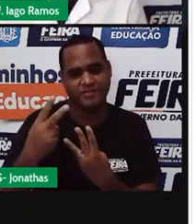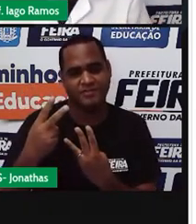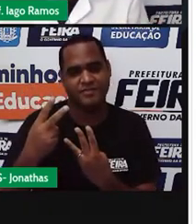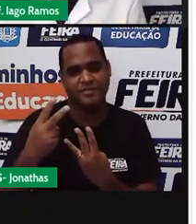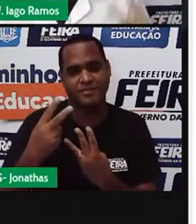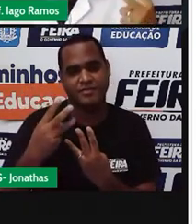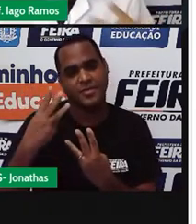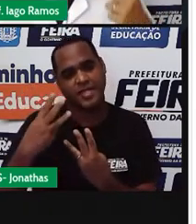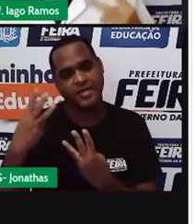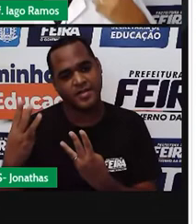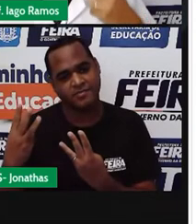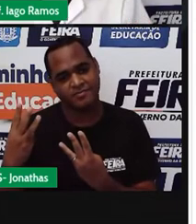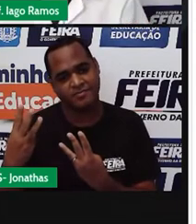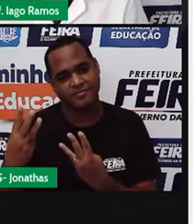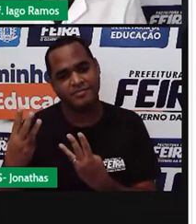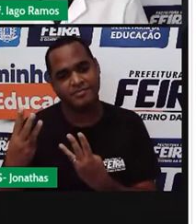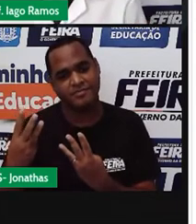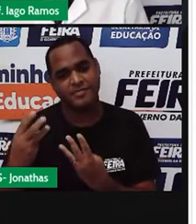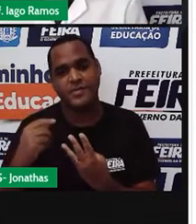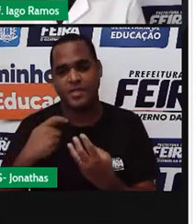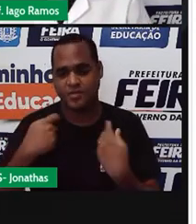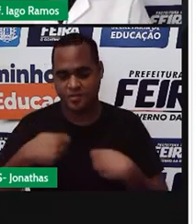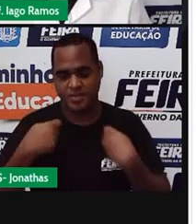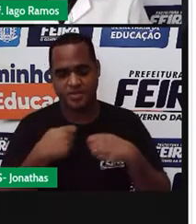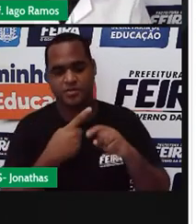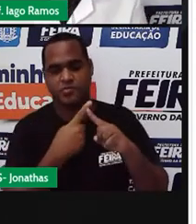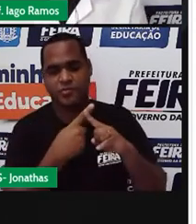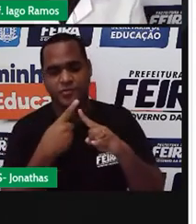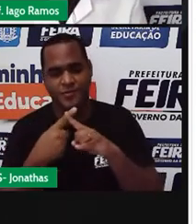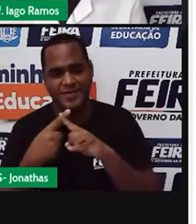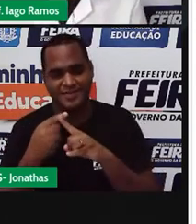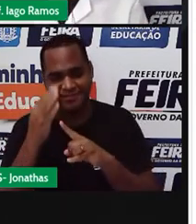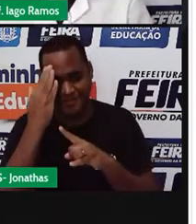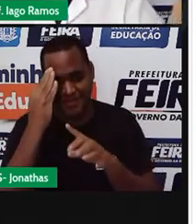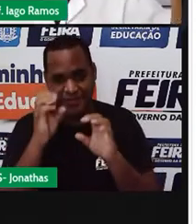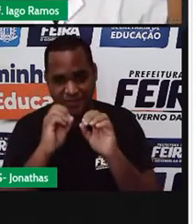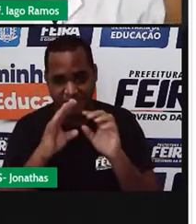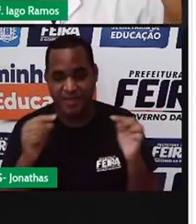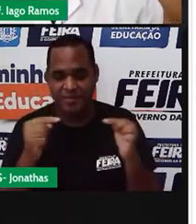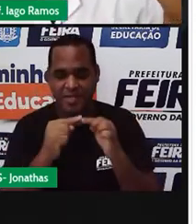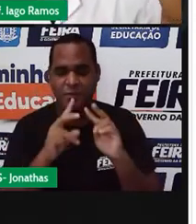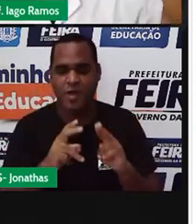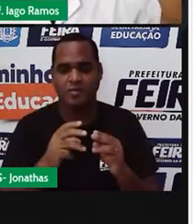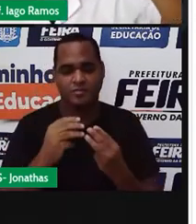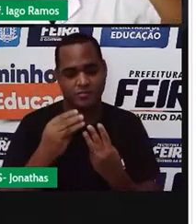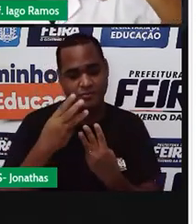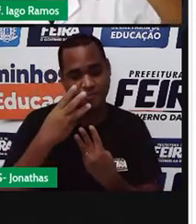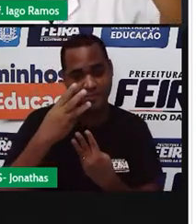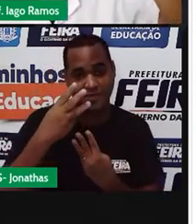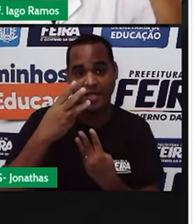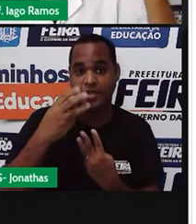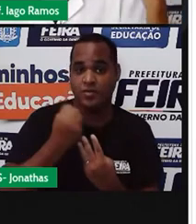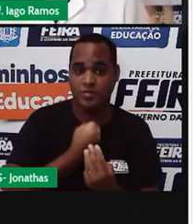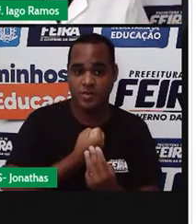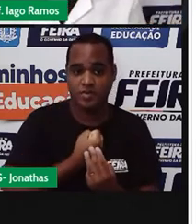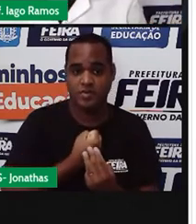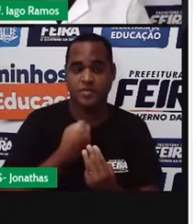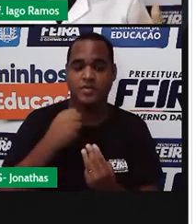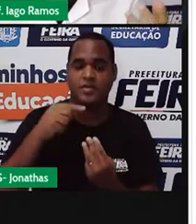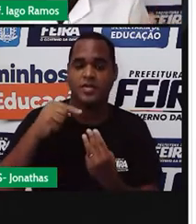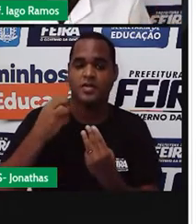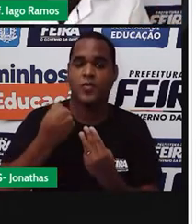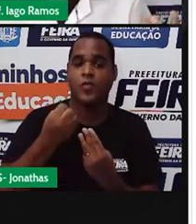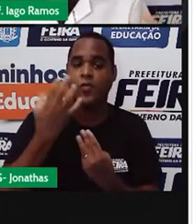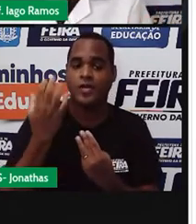fazer o quê entre eles Vai Multiplicar é assim que a gente resolveu potência o número de vizinho de cima diz